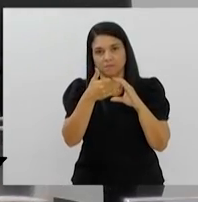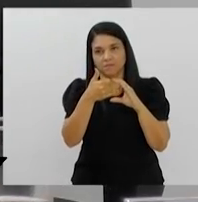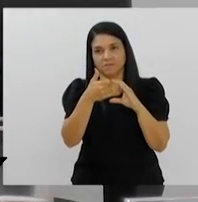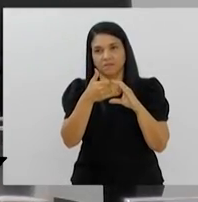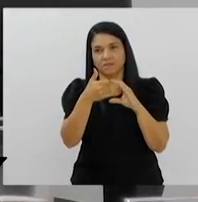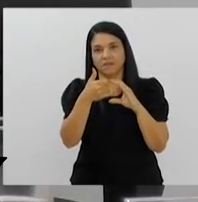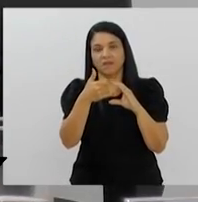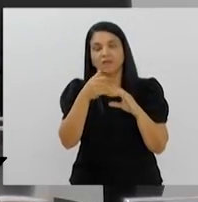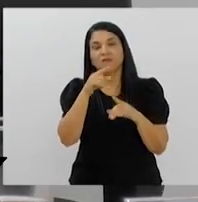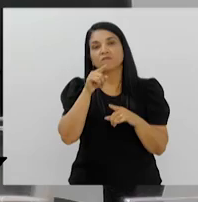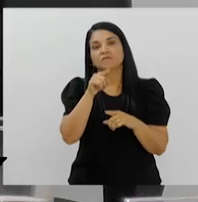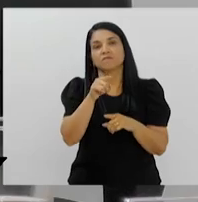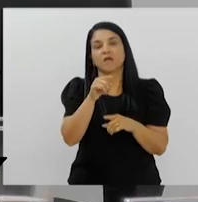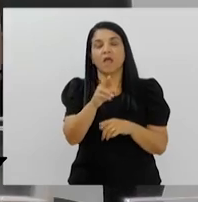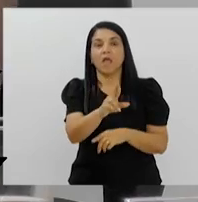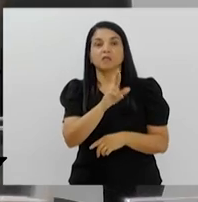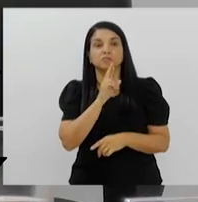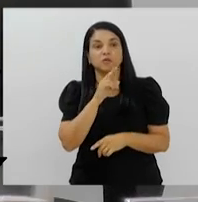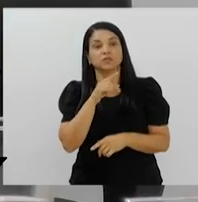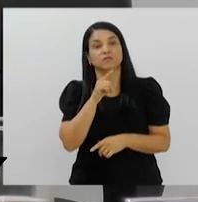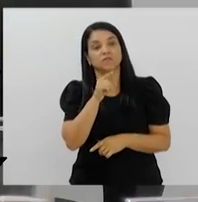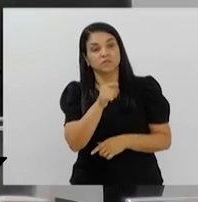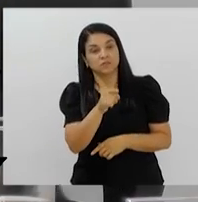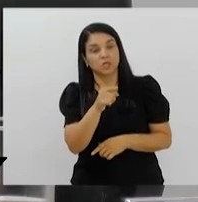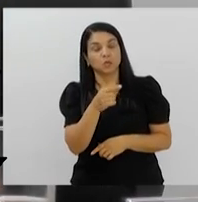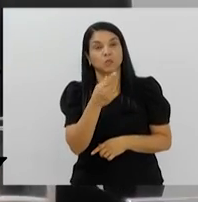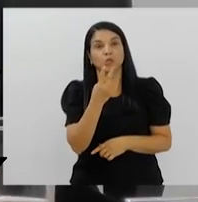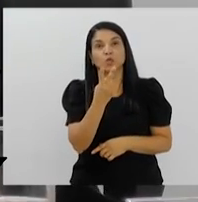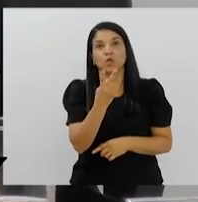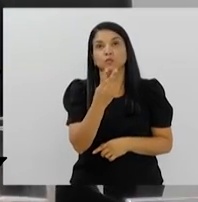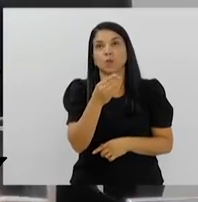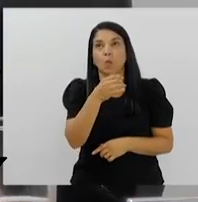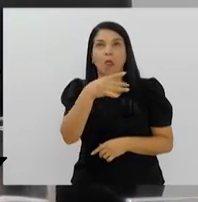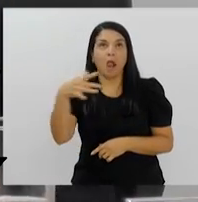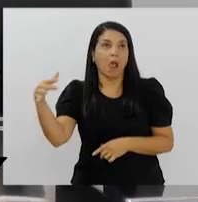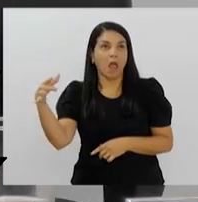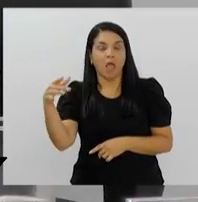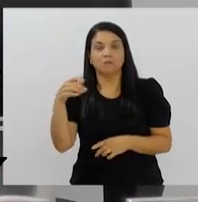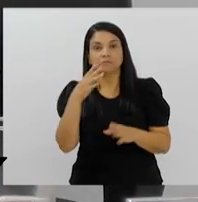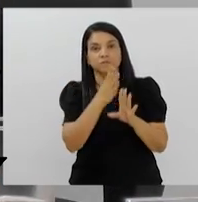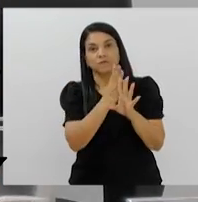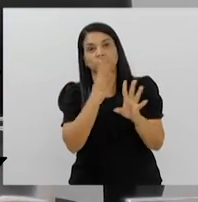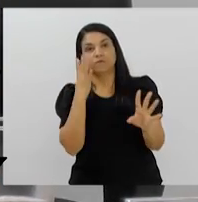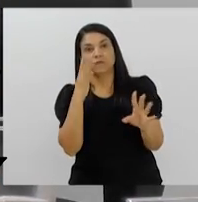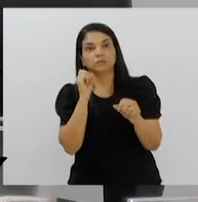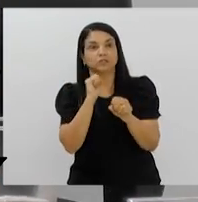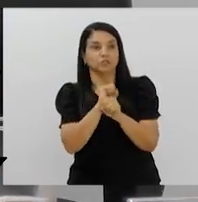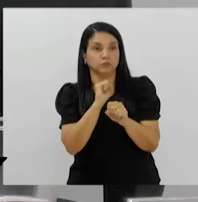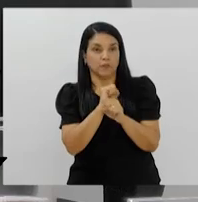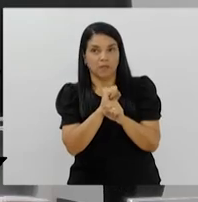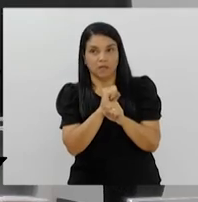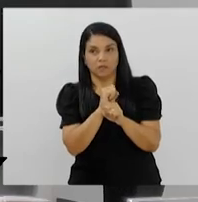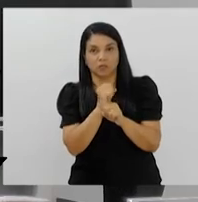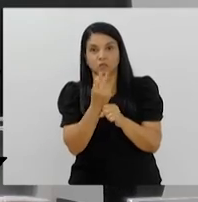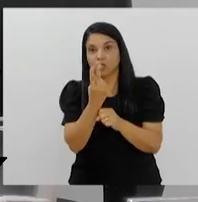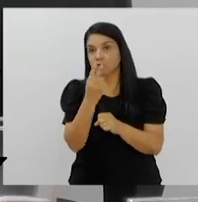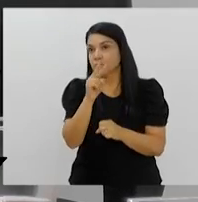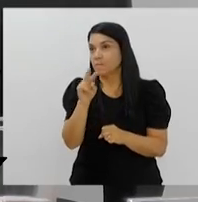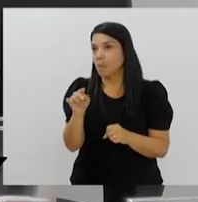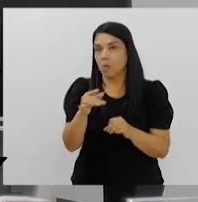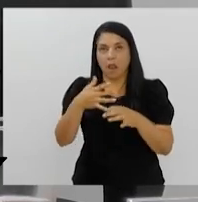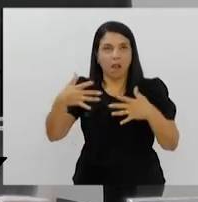a número 2000 e não sei quantos da fila de espera e nós vamos então retornar ao